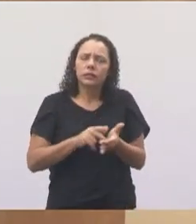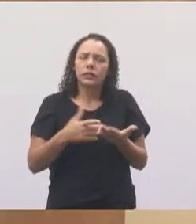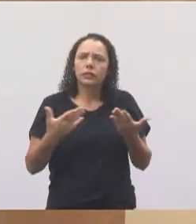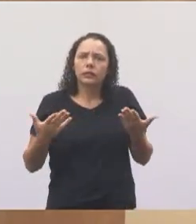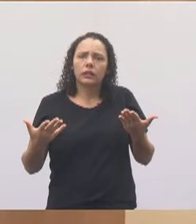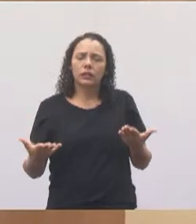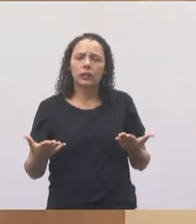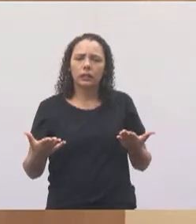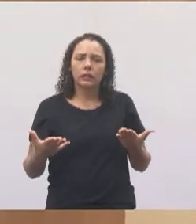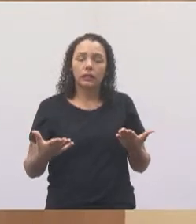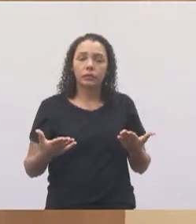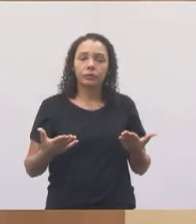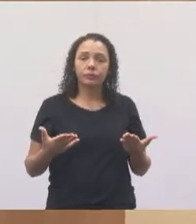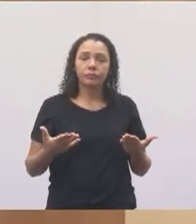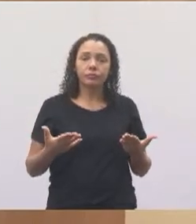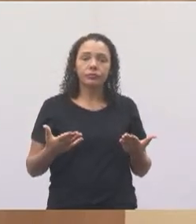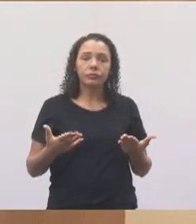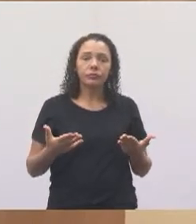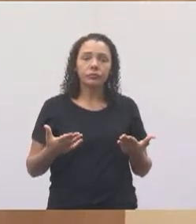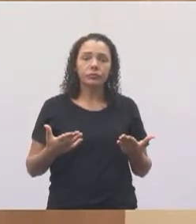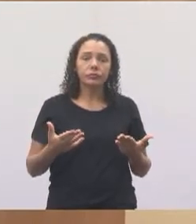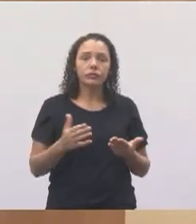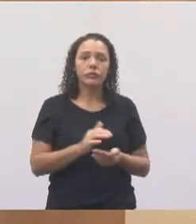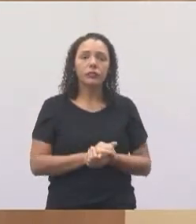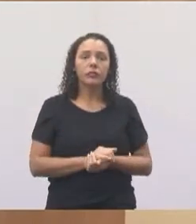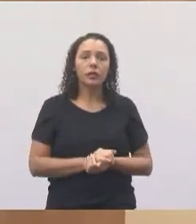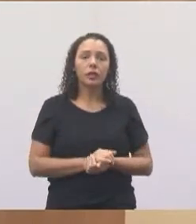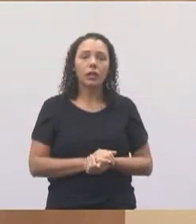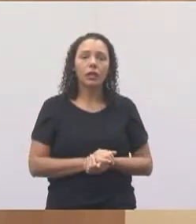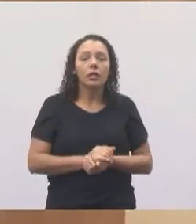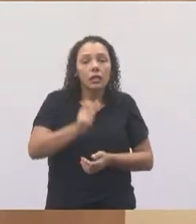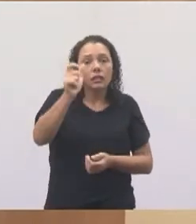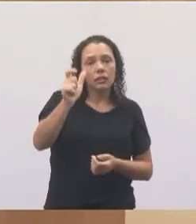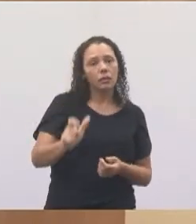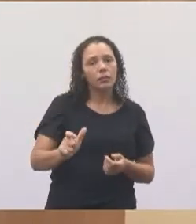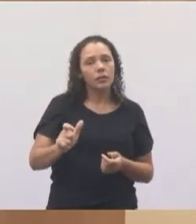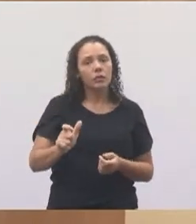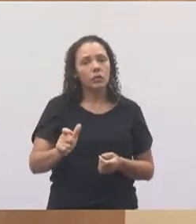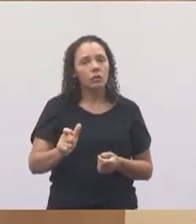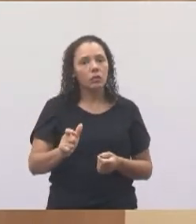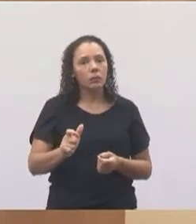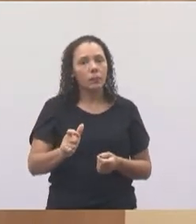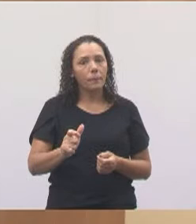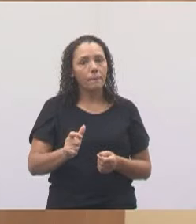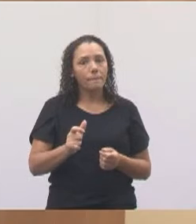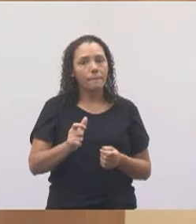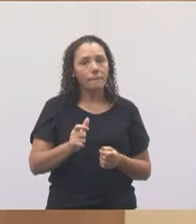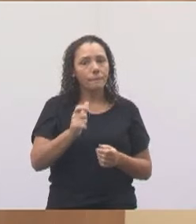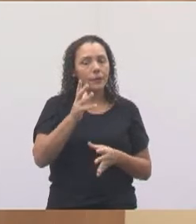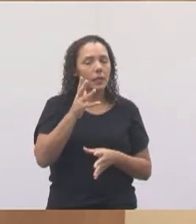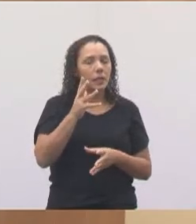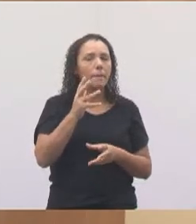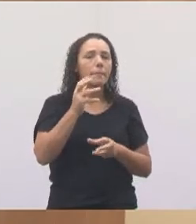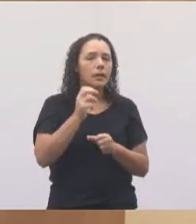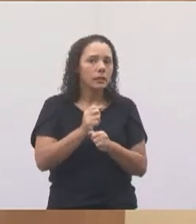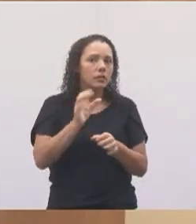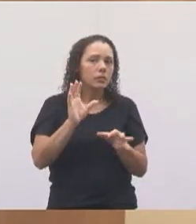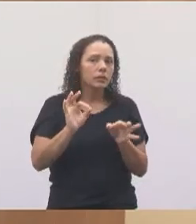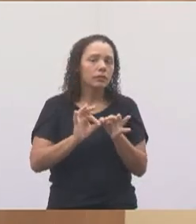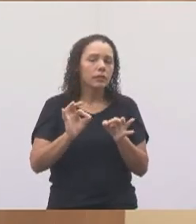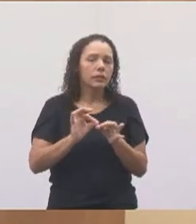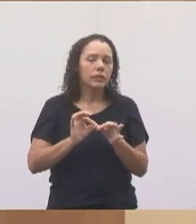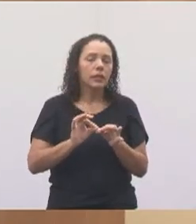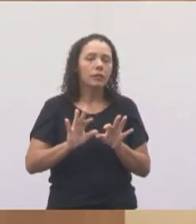do atuário para fazer todas as contas, para fazer as previsões, mas quando a gente tem realmente uma